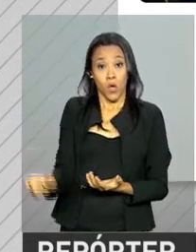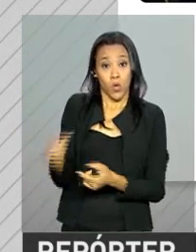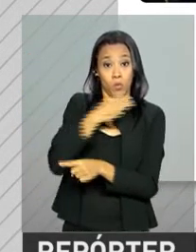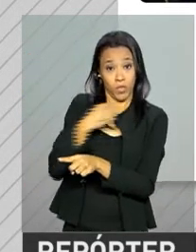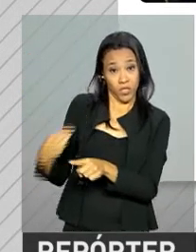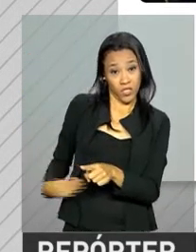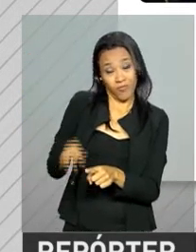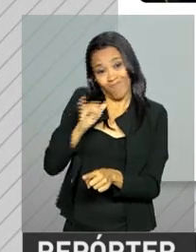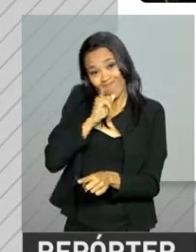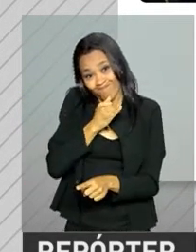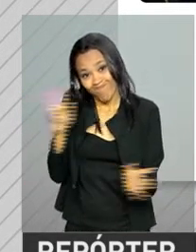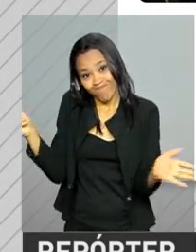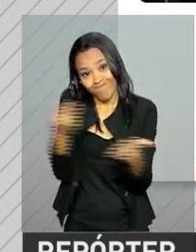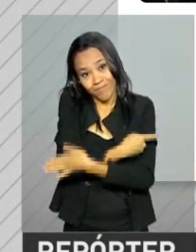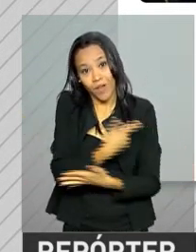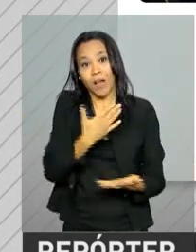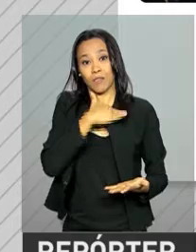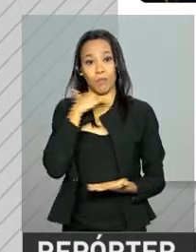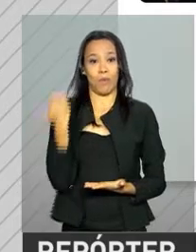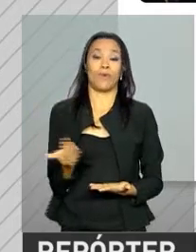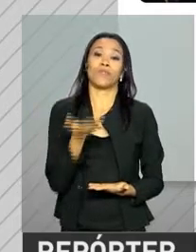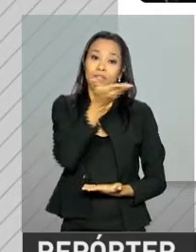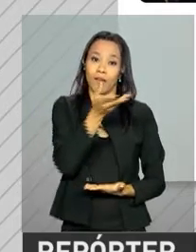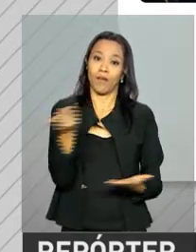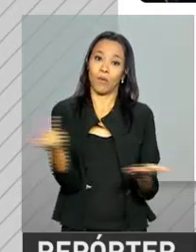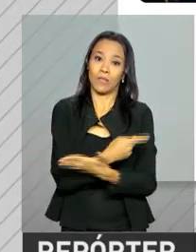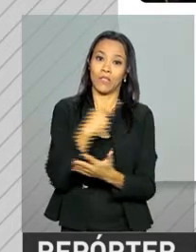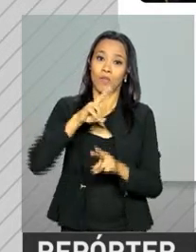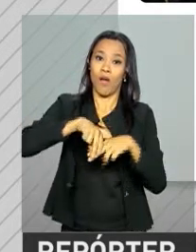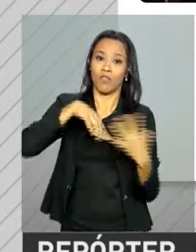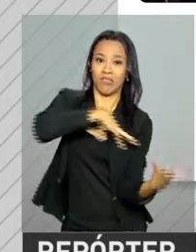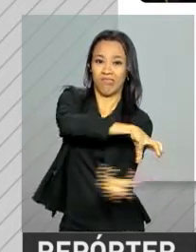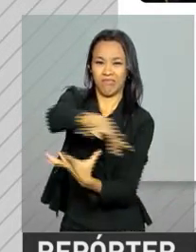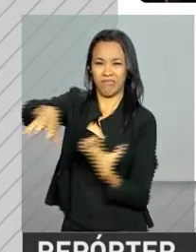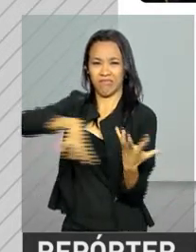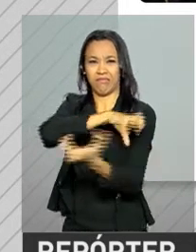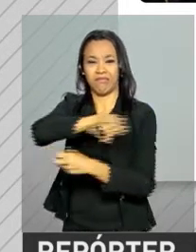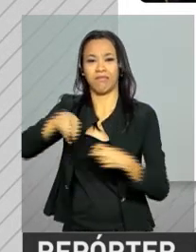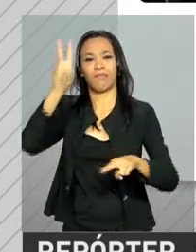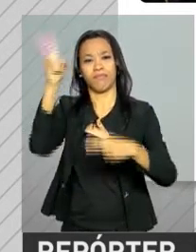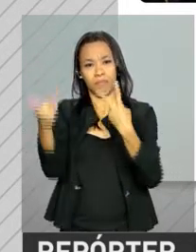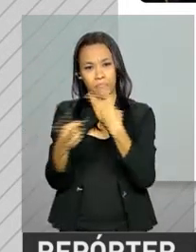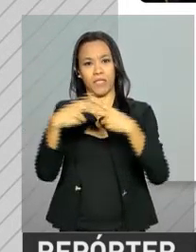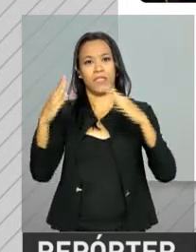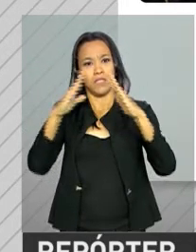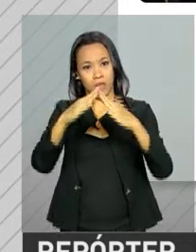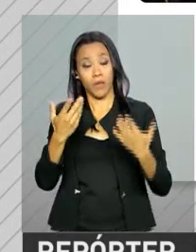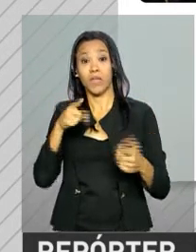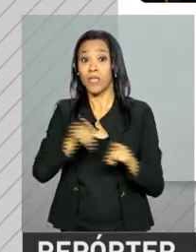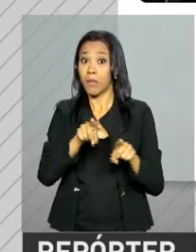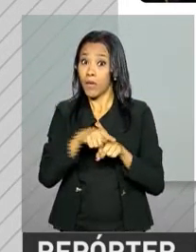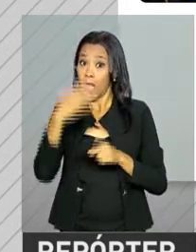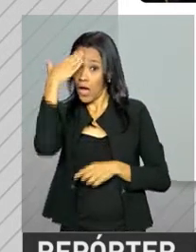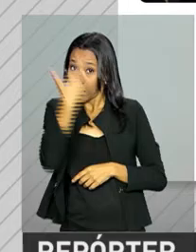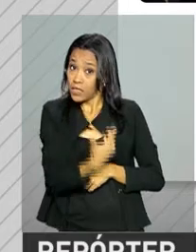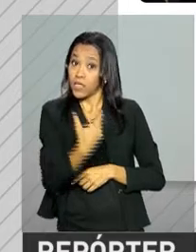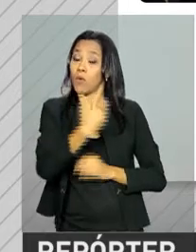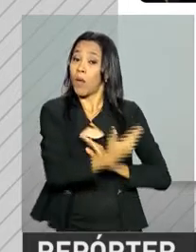lamentou as mortes ocorridas durante a rebelião e também agradeceu o apoio da polícia que editou fuga e conseguiu